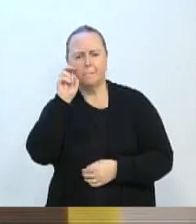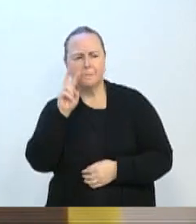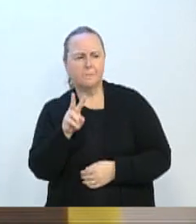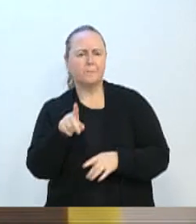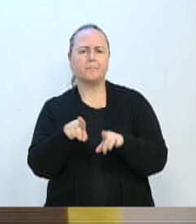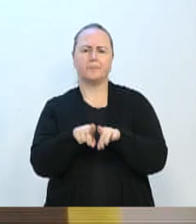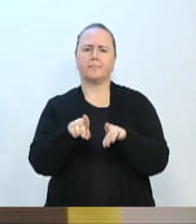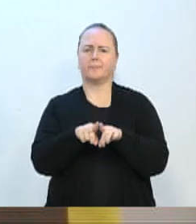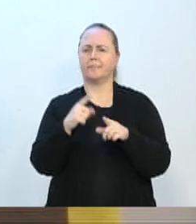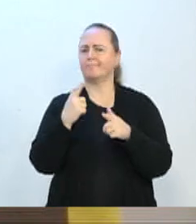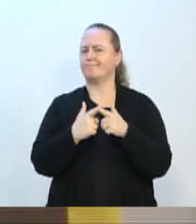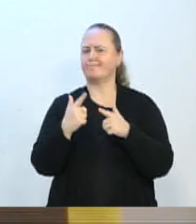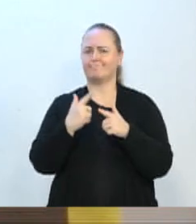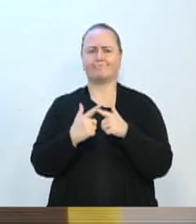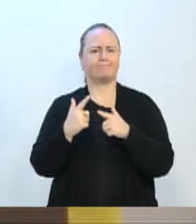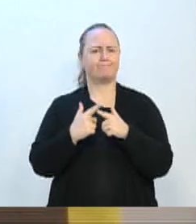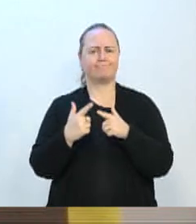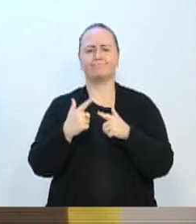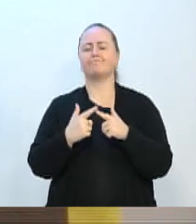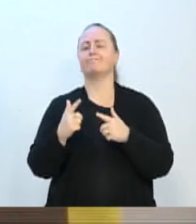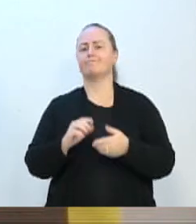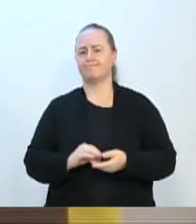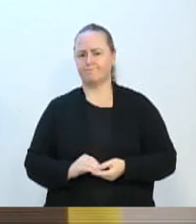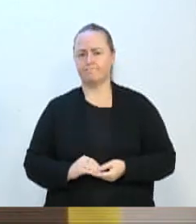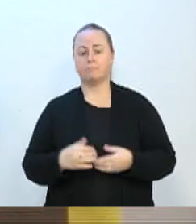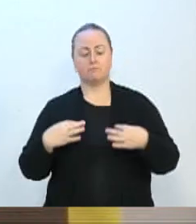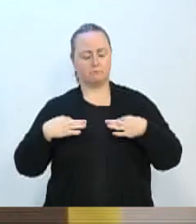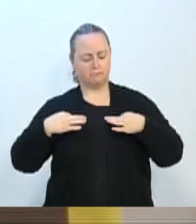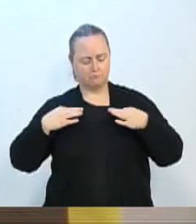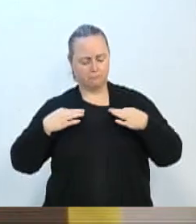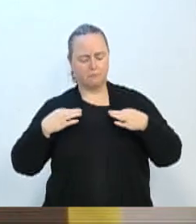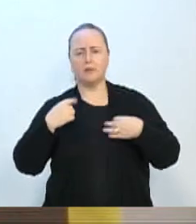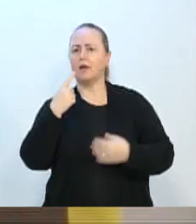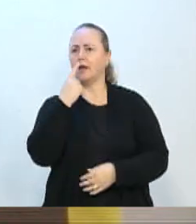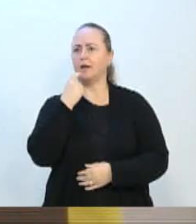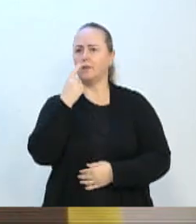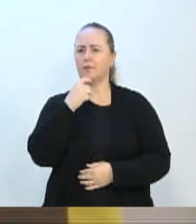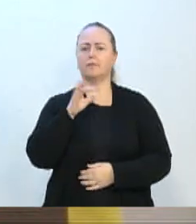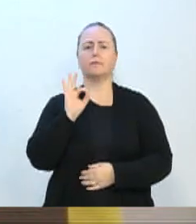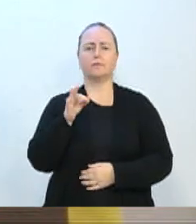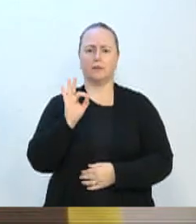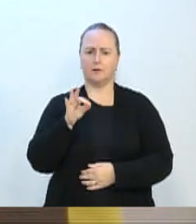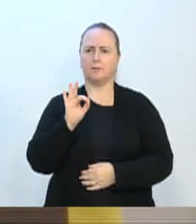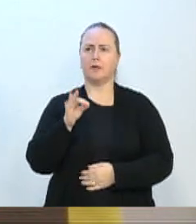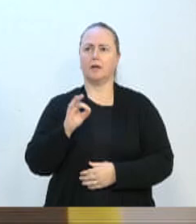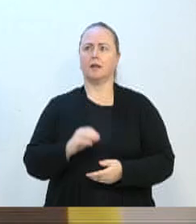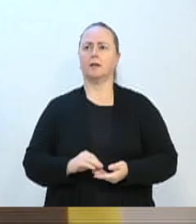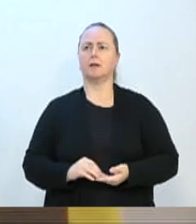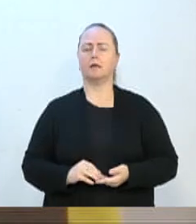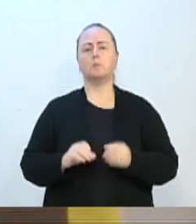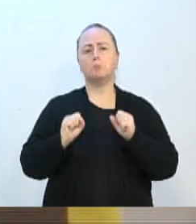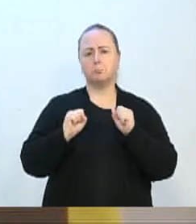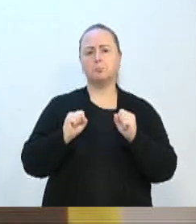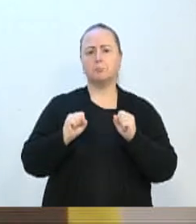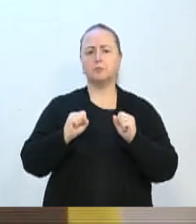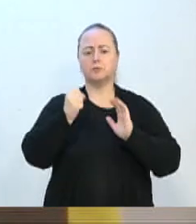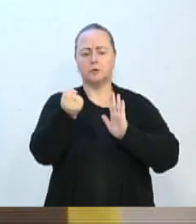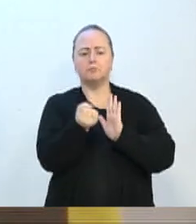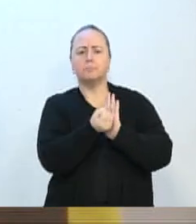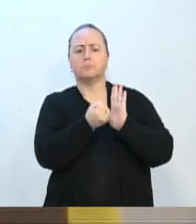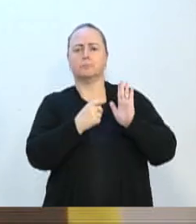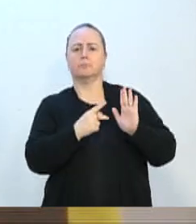todo momento inclusive vim com essa camisa vermelha por exemplo né que podia ser uma do PT inclusive